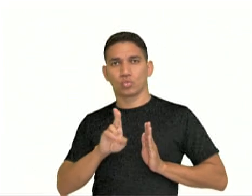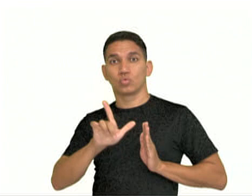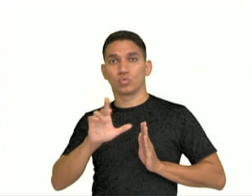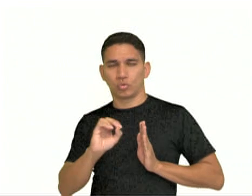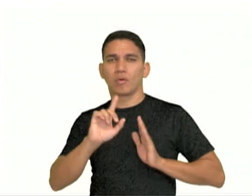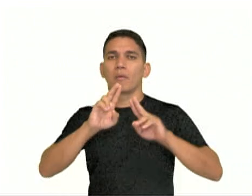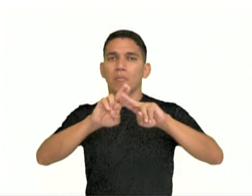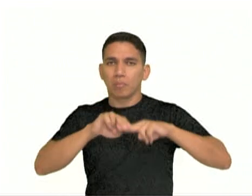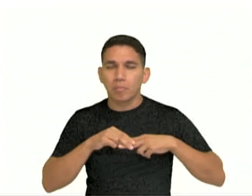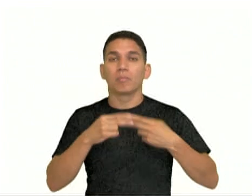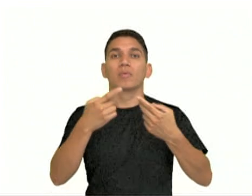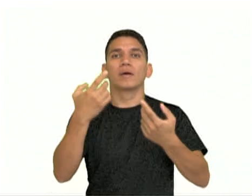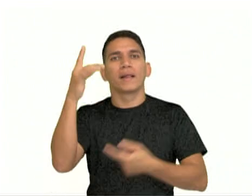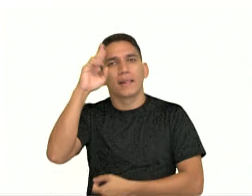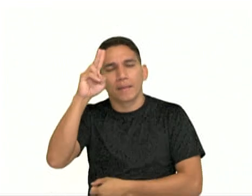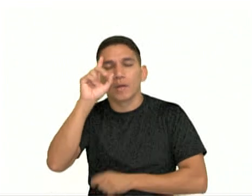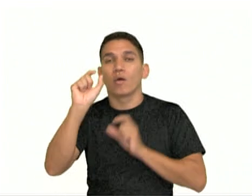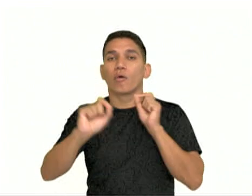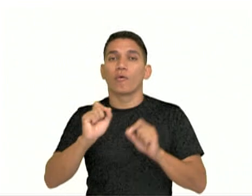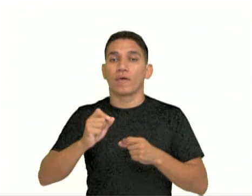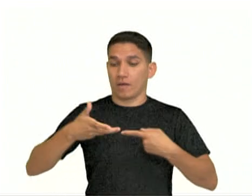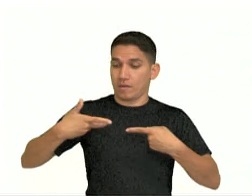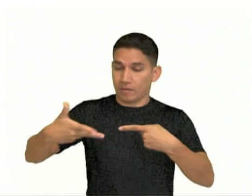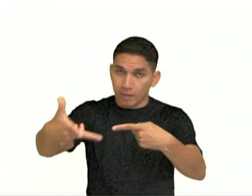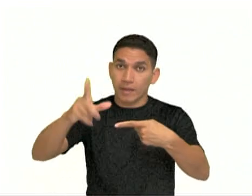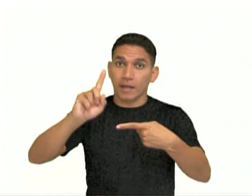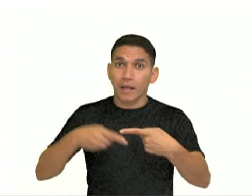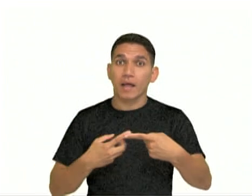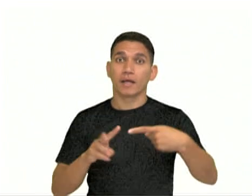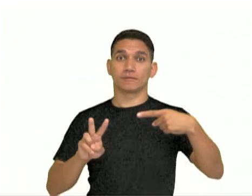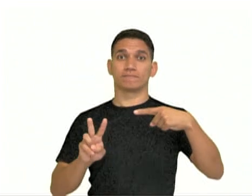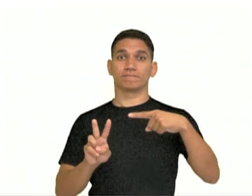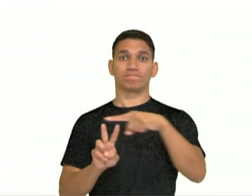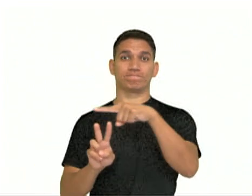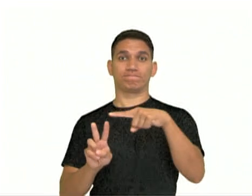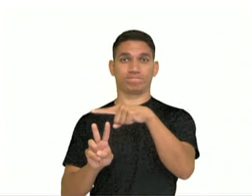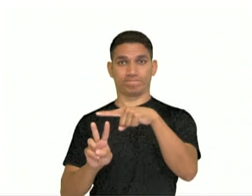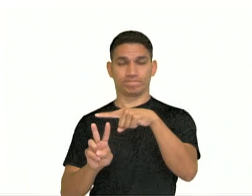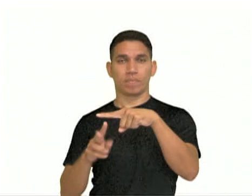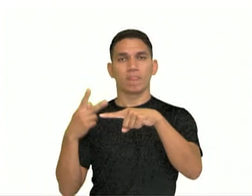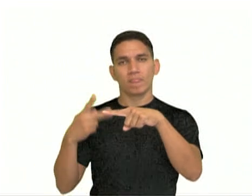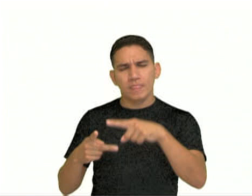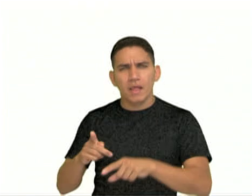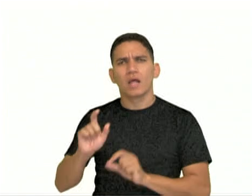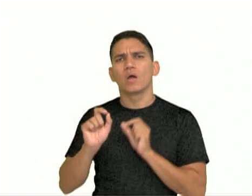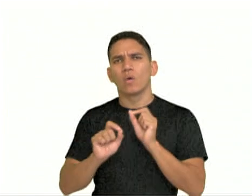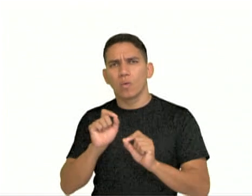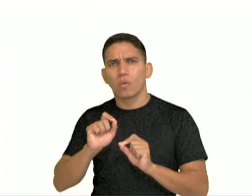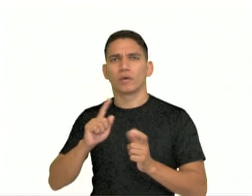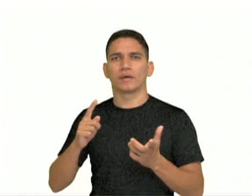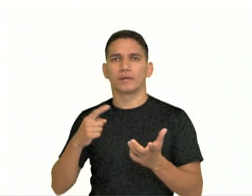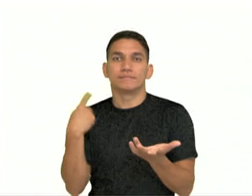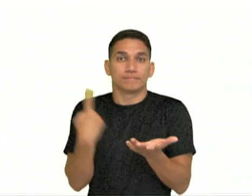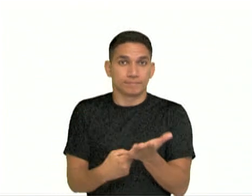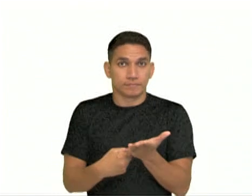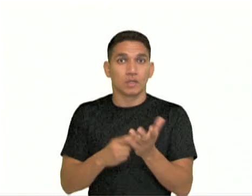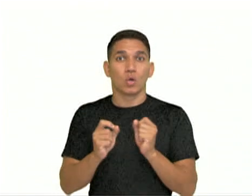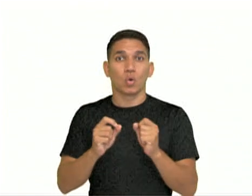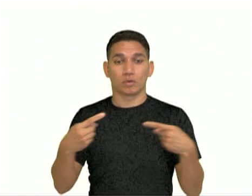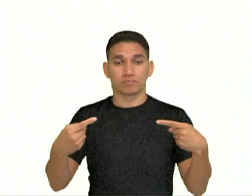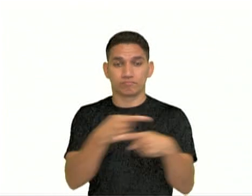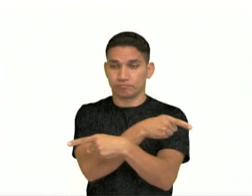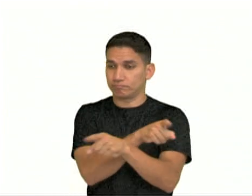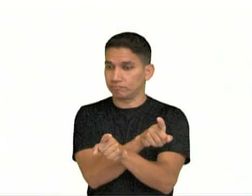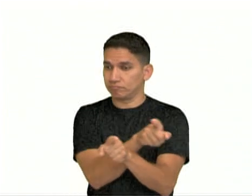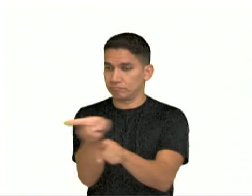que velocidade, ela é uma grandeza vetorial. E essa grandeza vetorial, ela define direção e